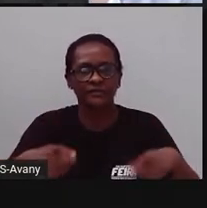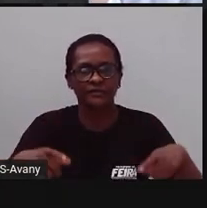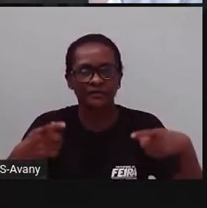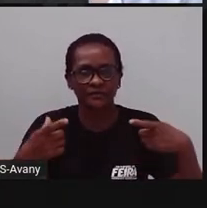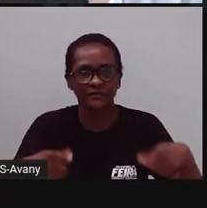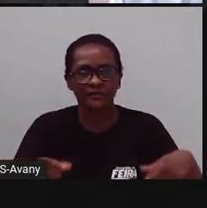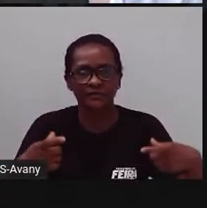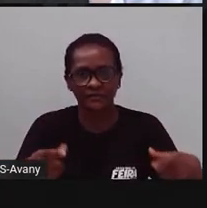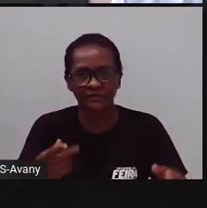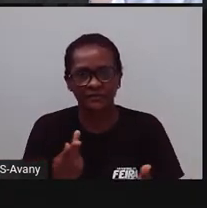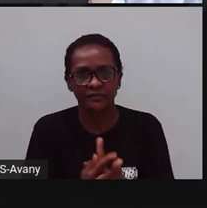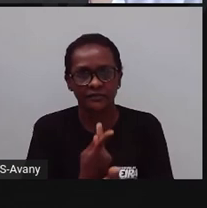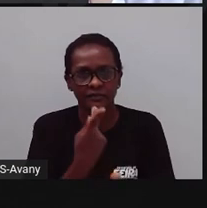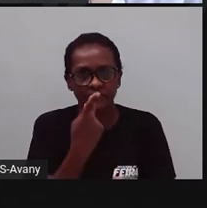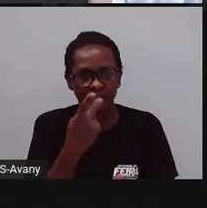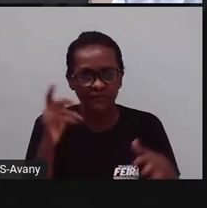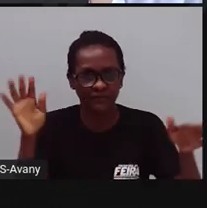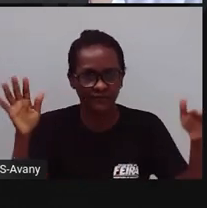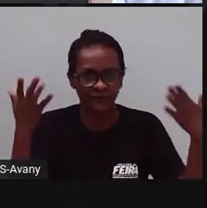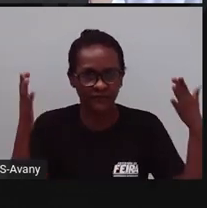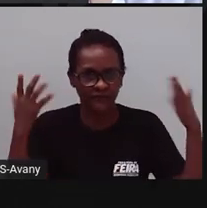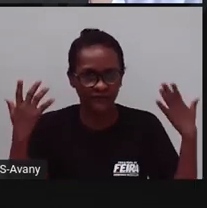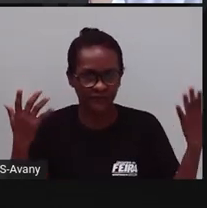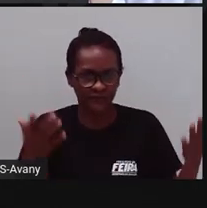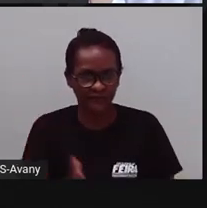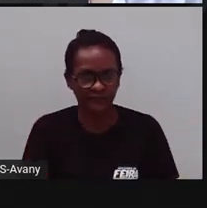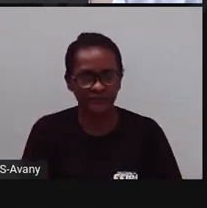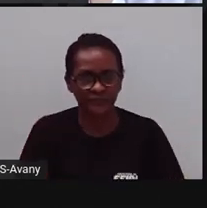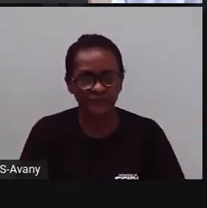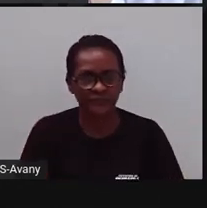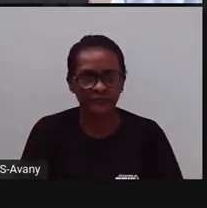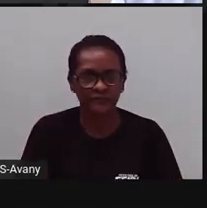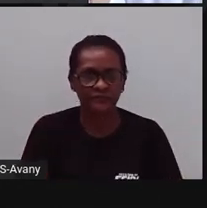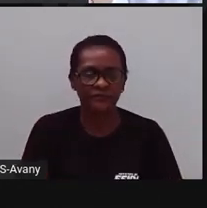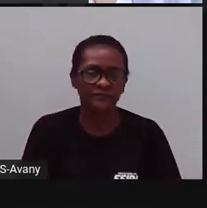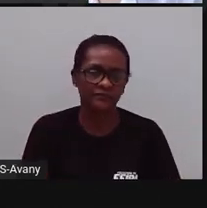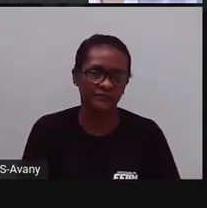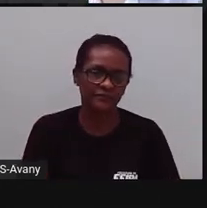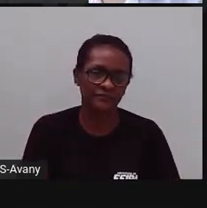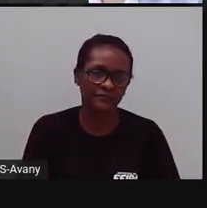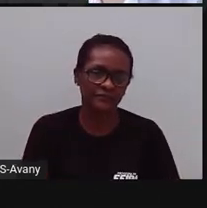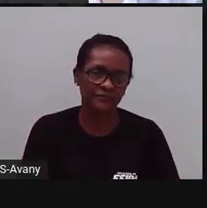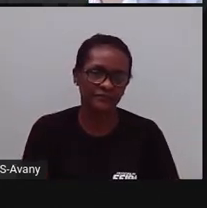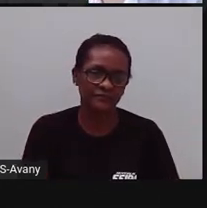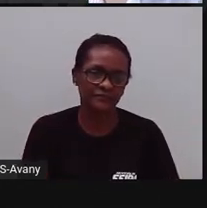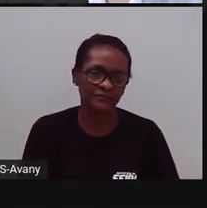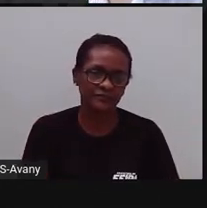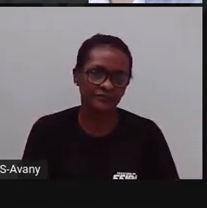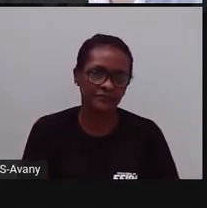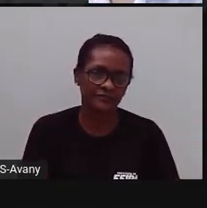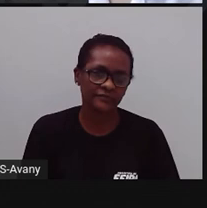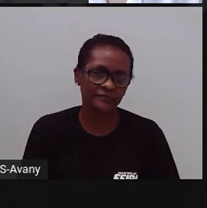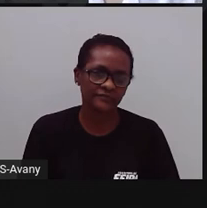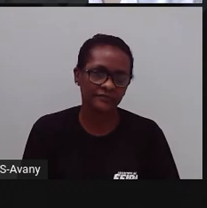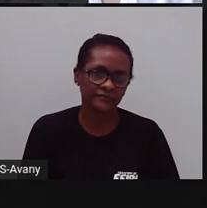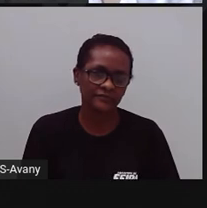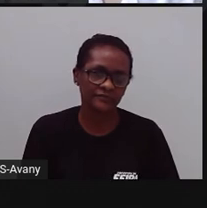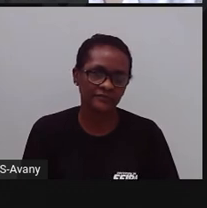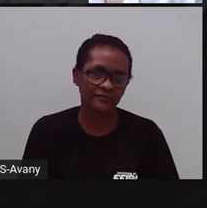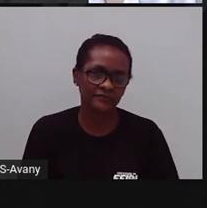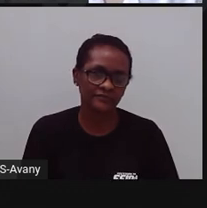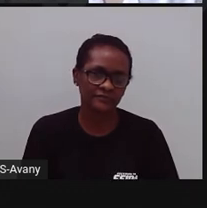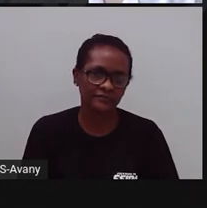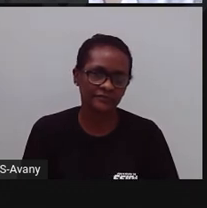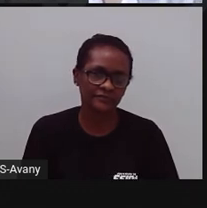vai acontecer essa festa Será que você aonde eu vou botar aqui ó no no